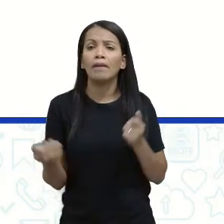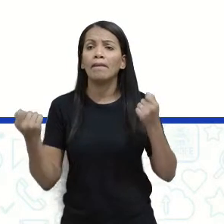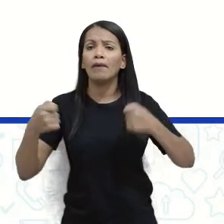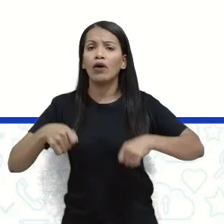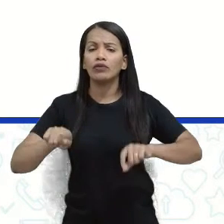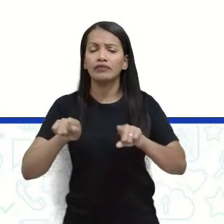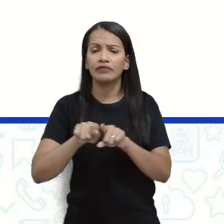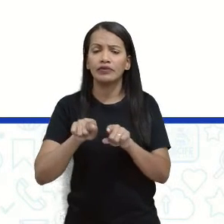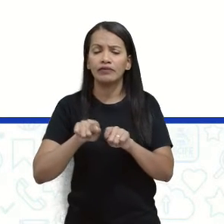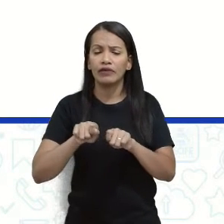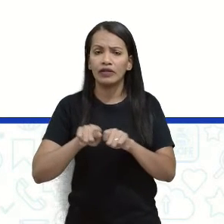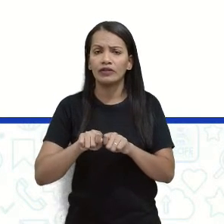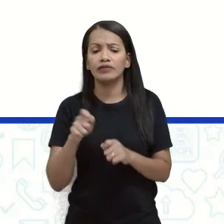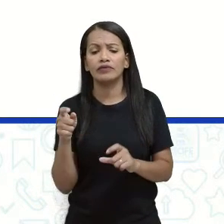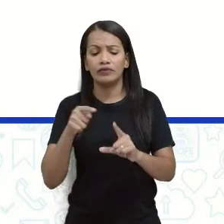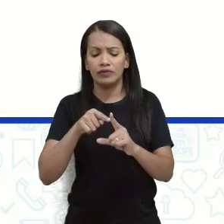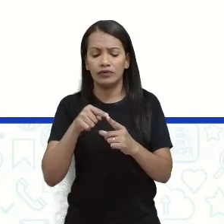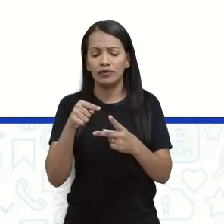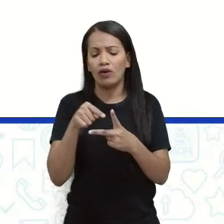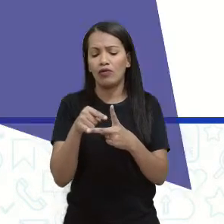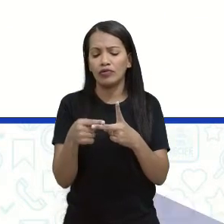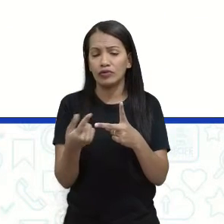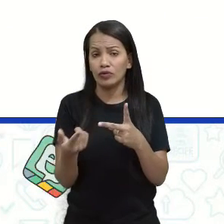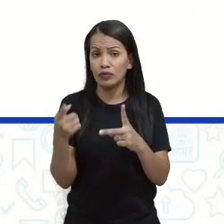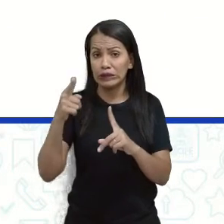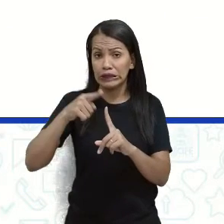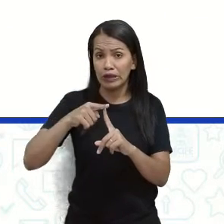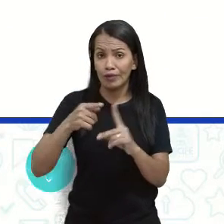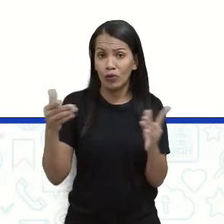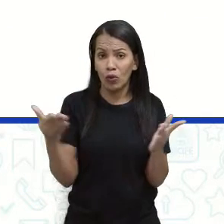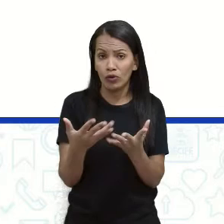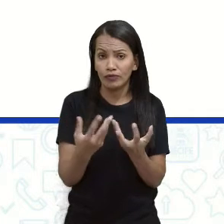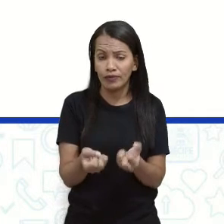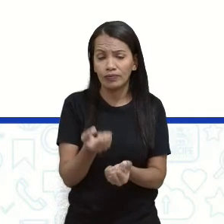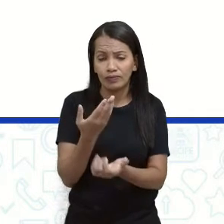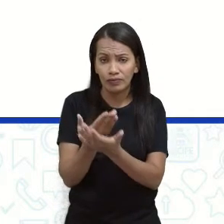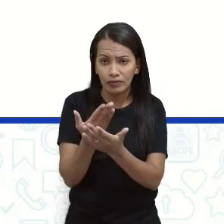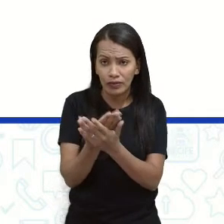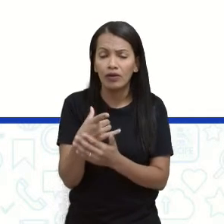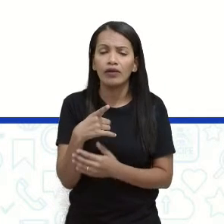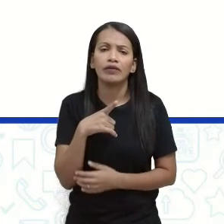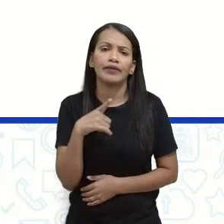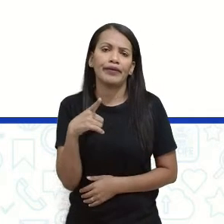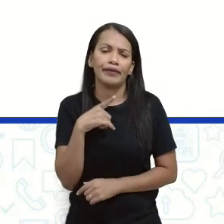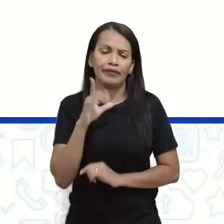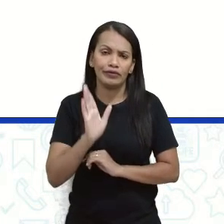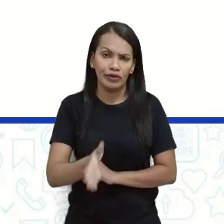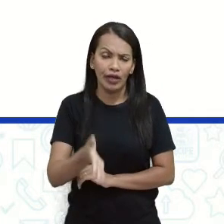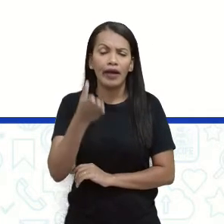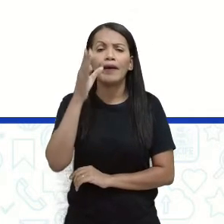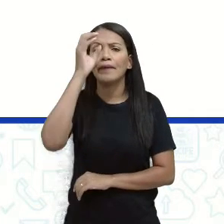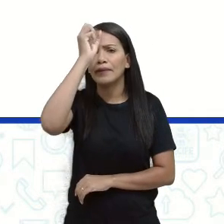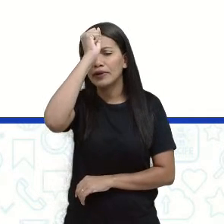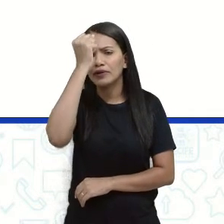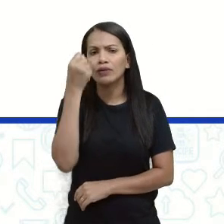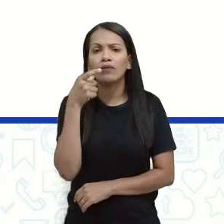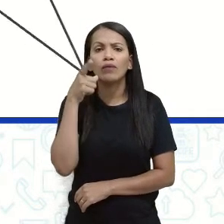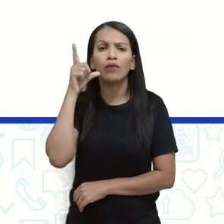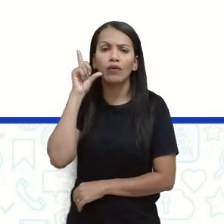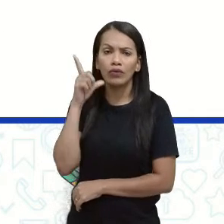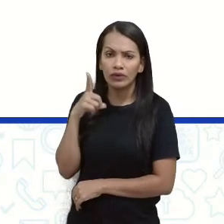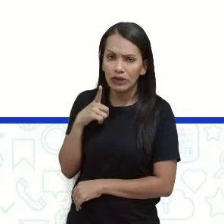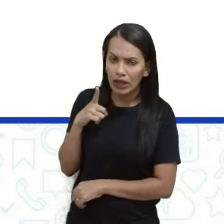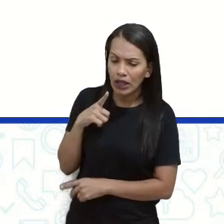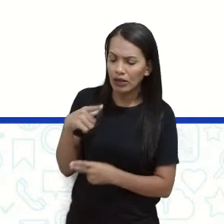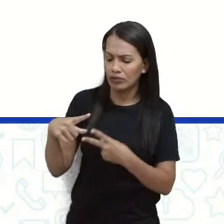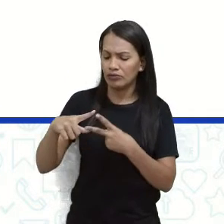esse 90 graus, que a gente vai trabalhar mais esse tipo hoje de triângulo. Só que tem umas nomenclaturas que a gente aprendeu ontem. Aí tem esse triângulozinho aí.